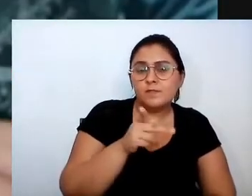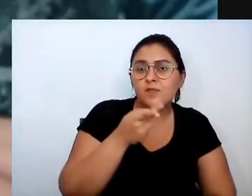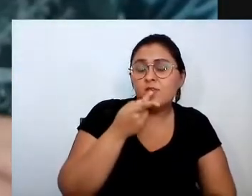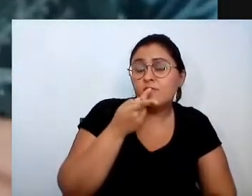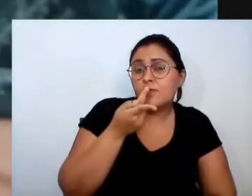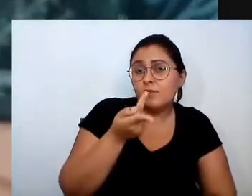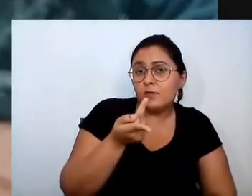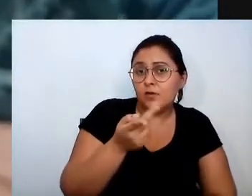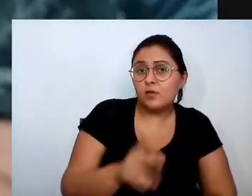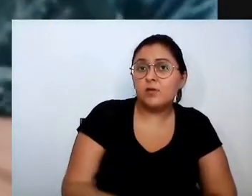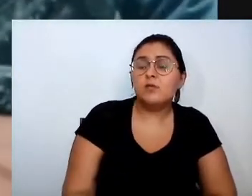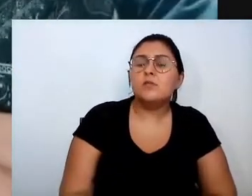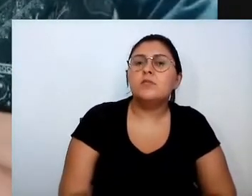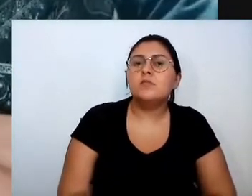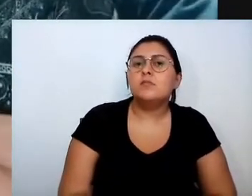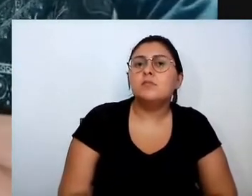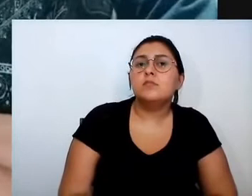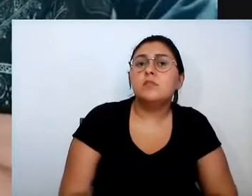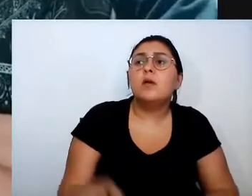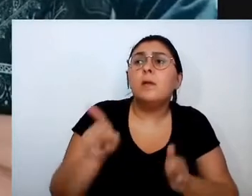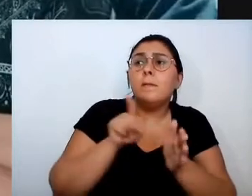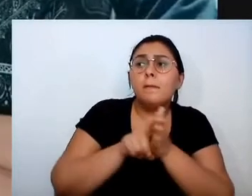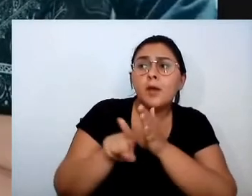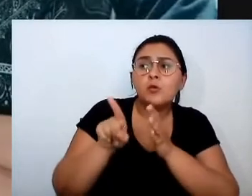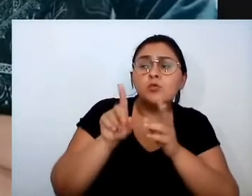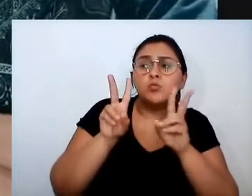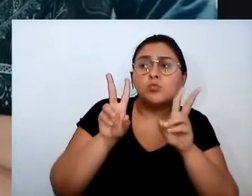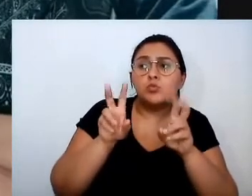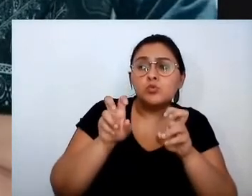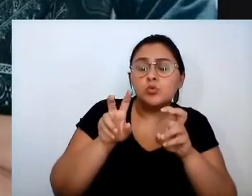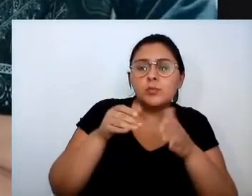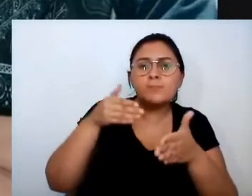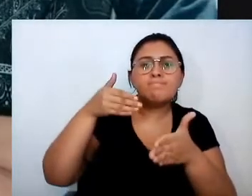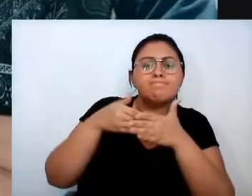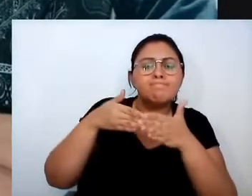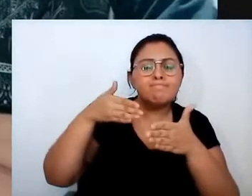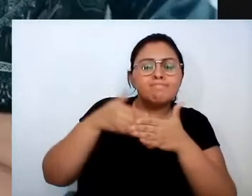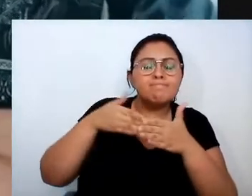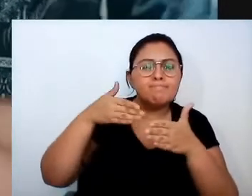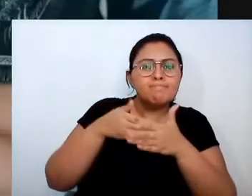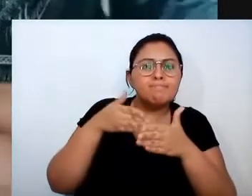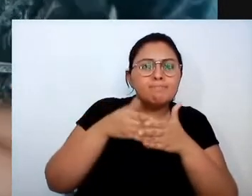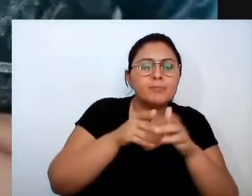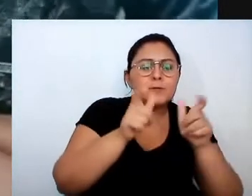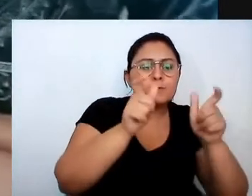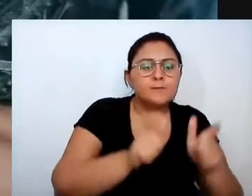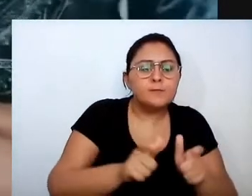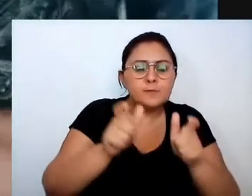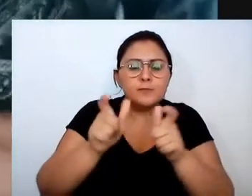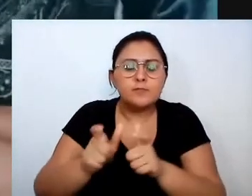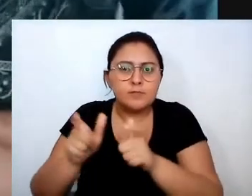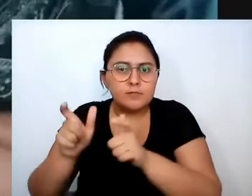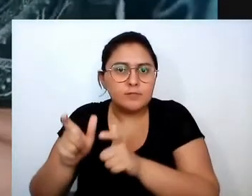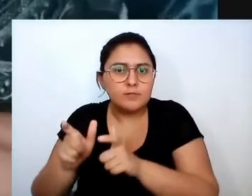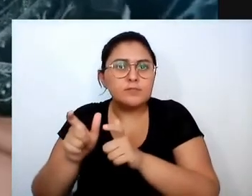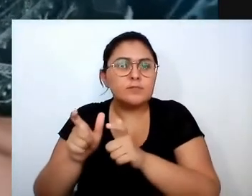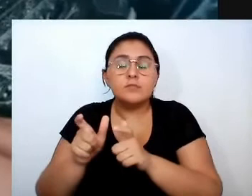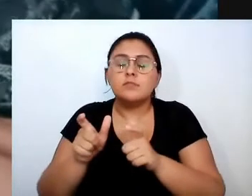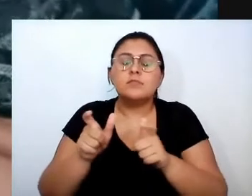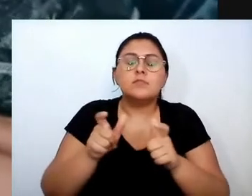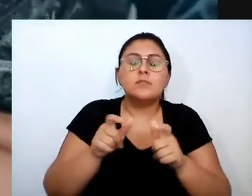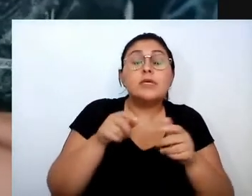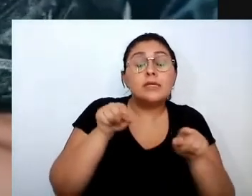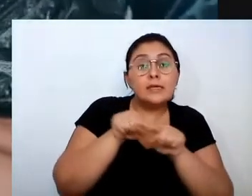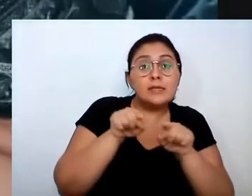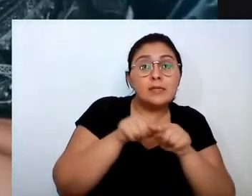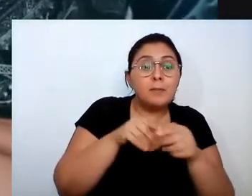Aí eu queria voltar só um pouquinho nessa questão das barreiras atitudinais, né? Do que você percebe nessa relação entre alunos e professores. Você acha